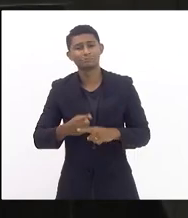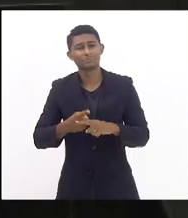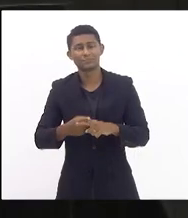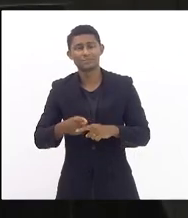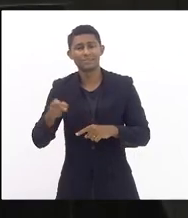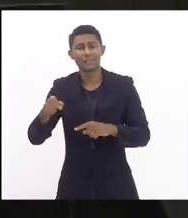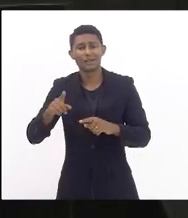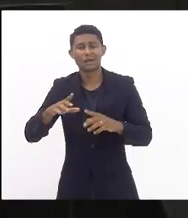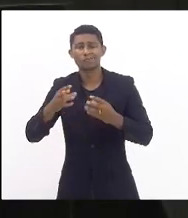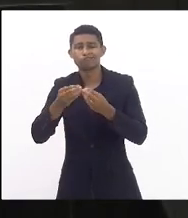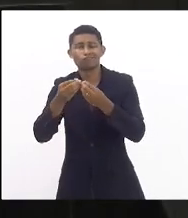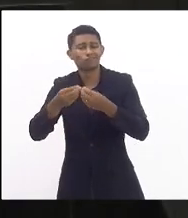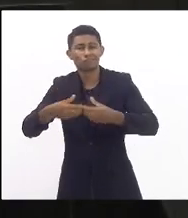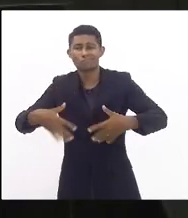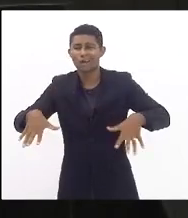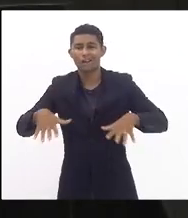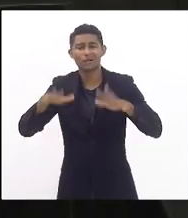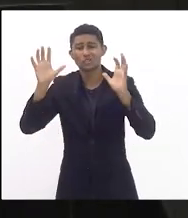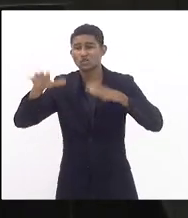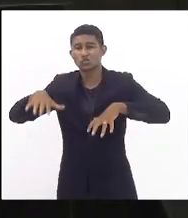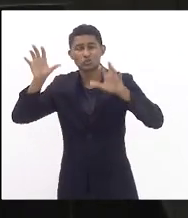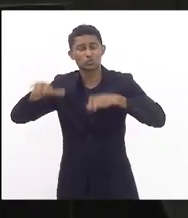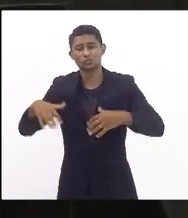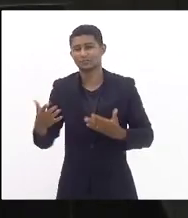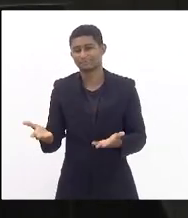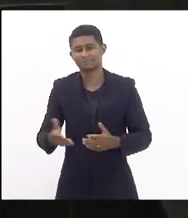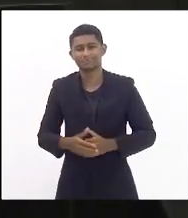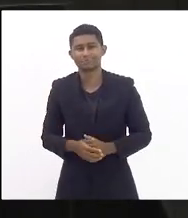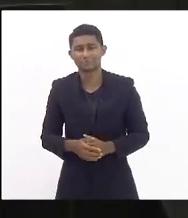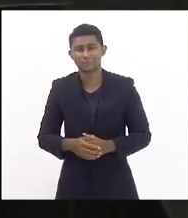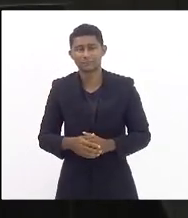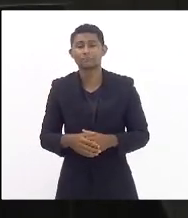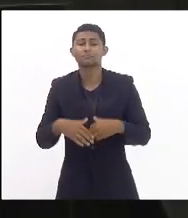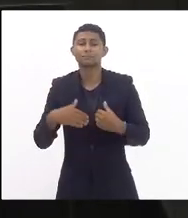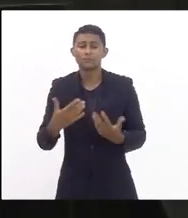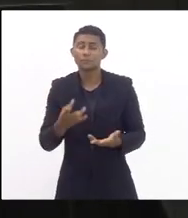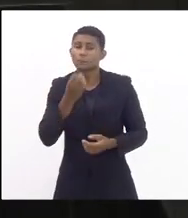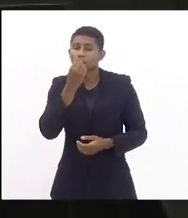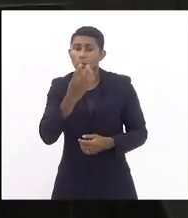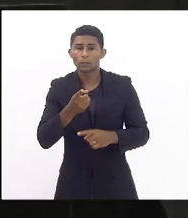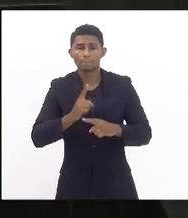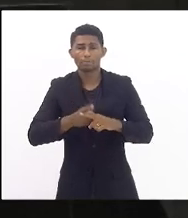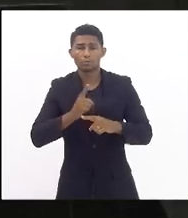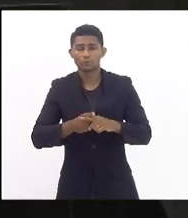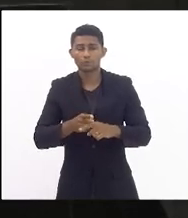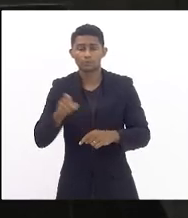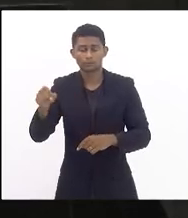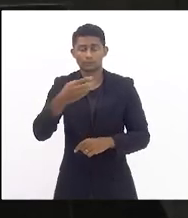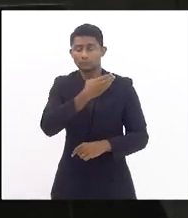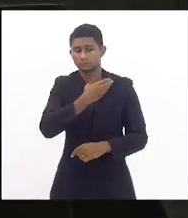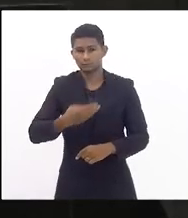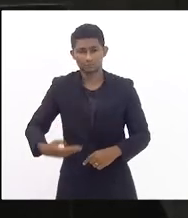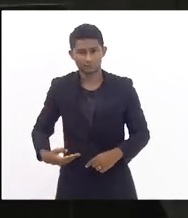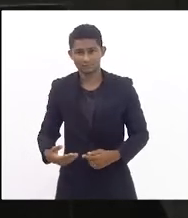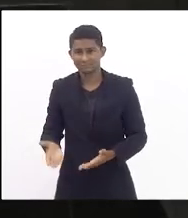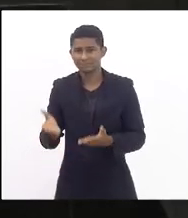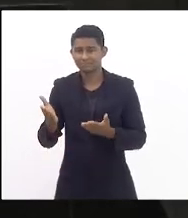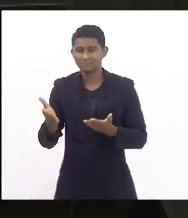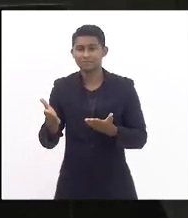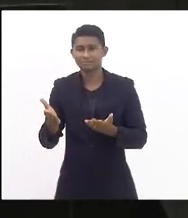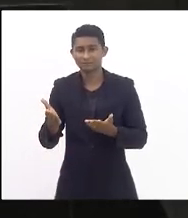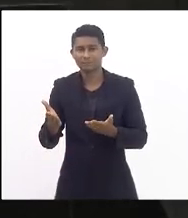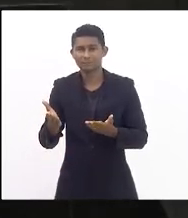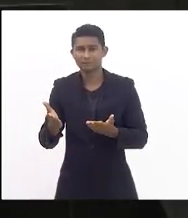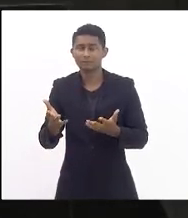municípios afetados. Não tem prejuízo para ninguém. O governo está dizendo mesmo que